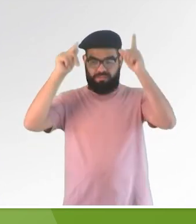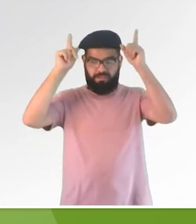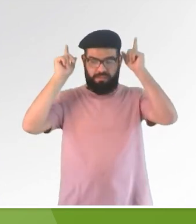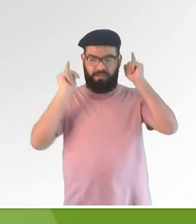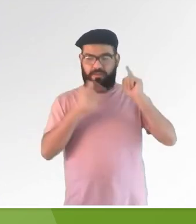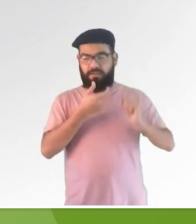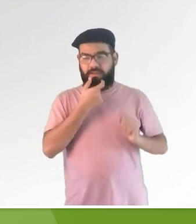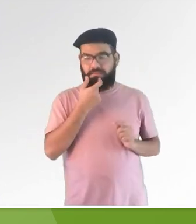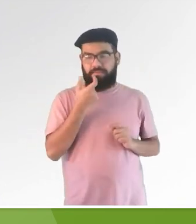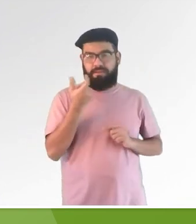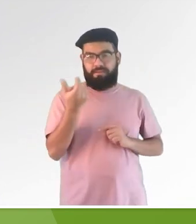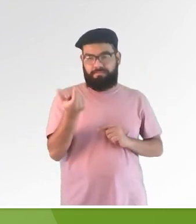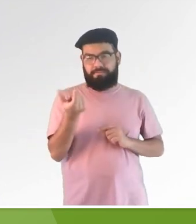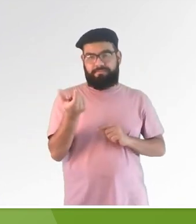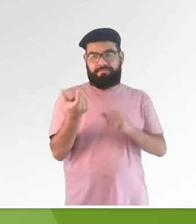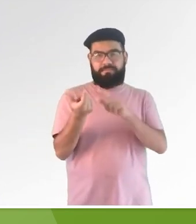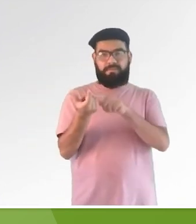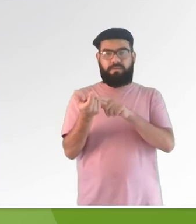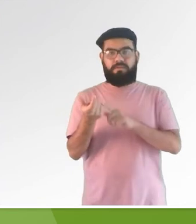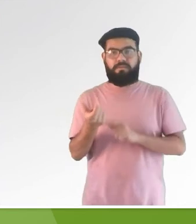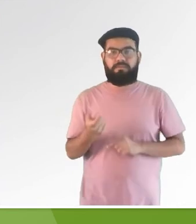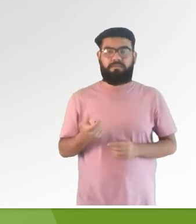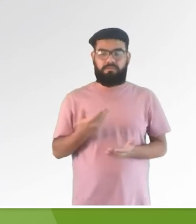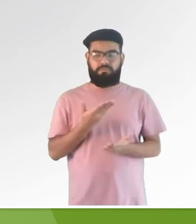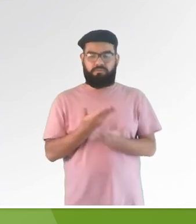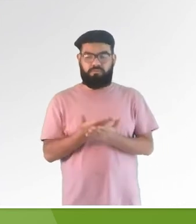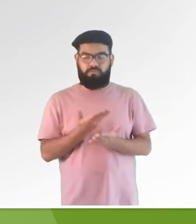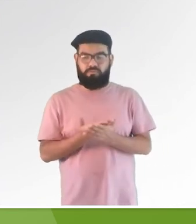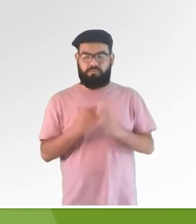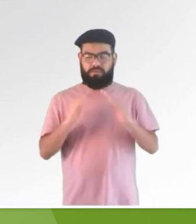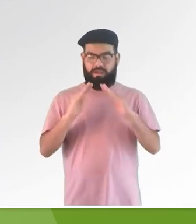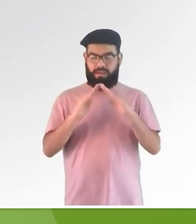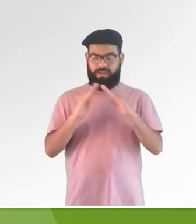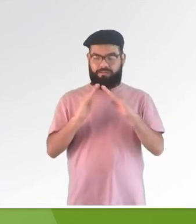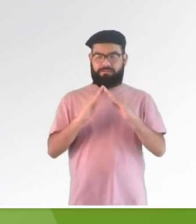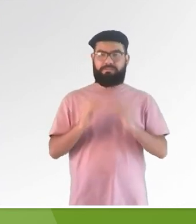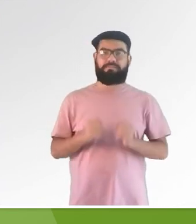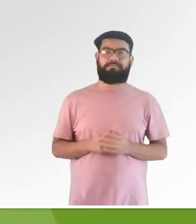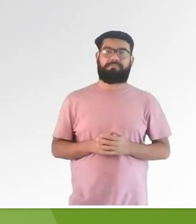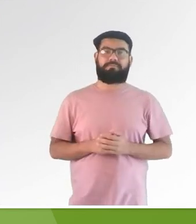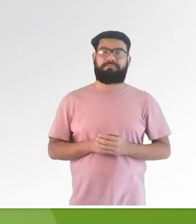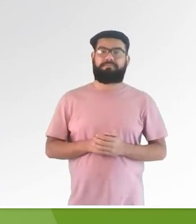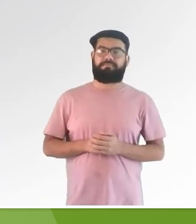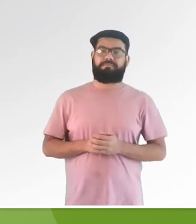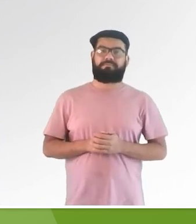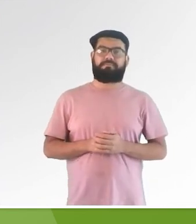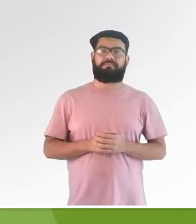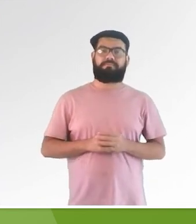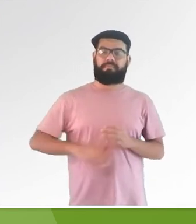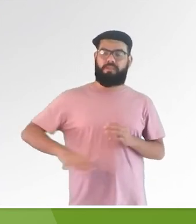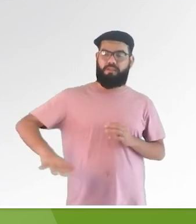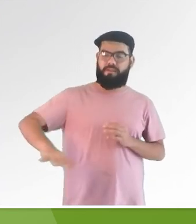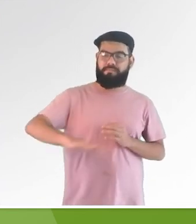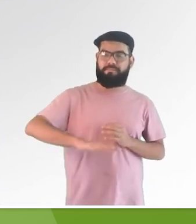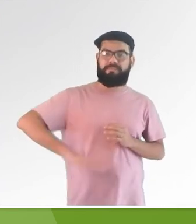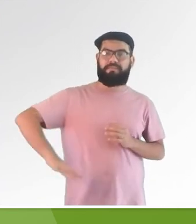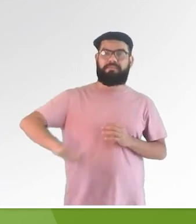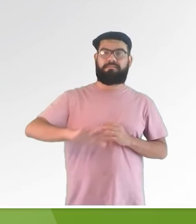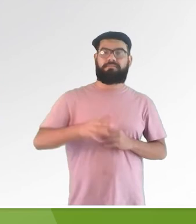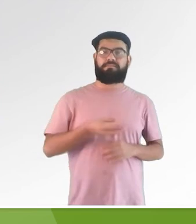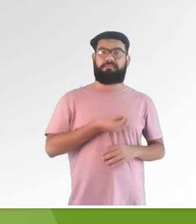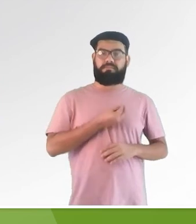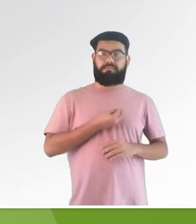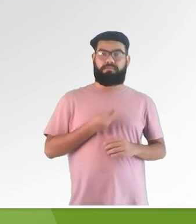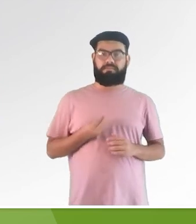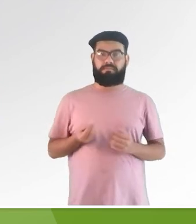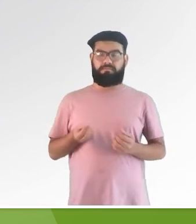casa, e logos, né, o estudo, quer dizer que é o estudo da casa, né, do ambiente, ali onde está inserido aquele ser